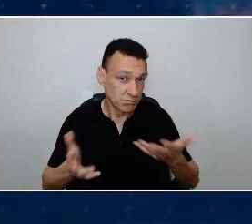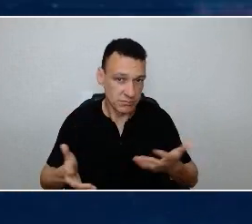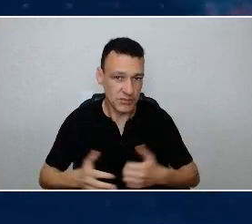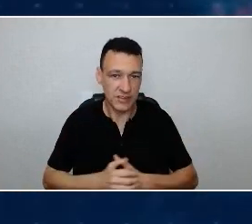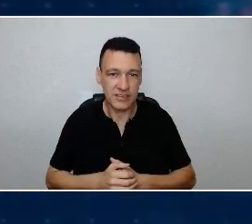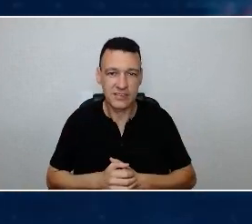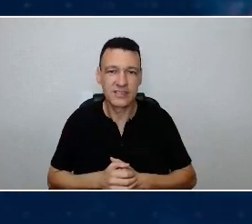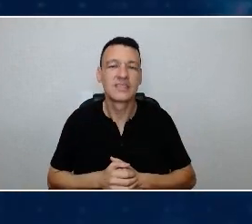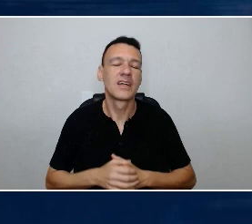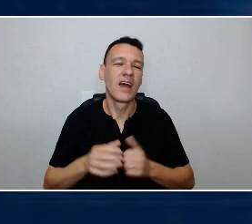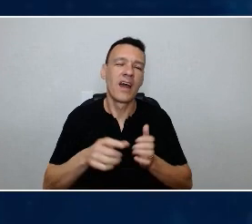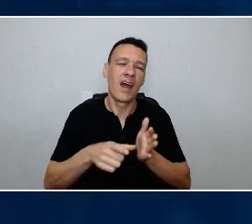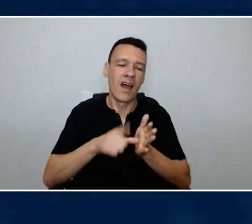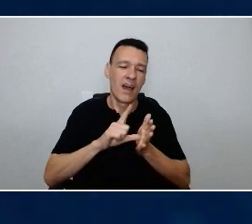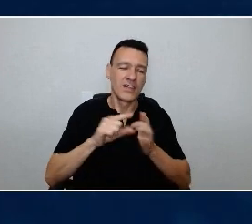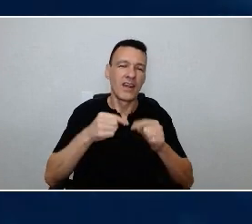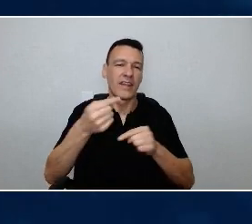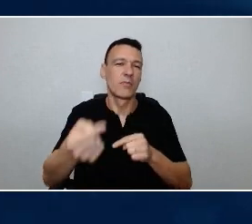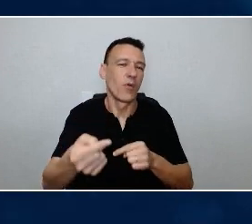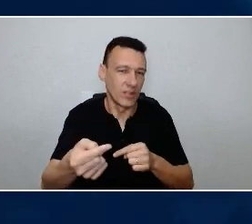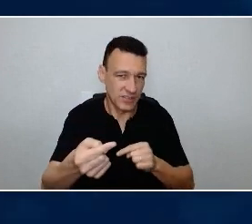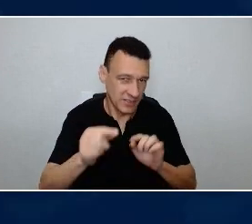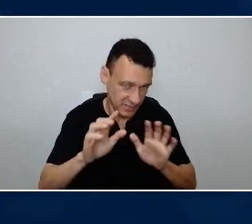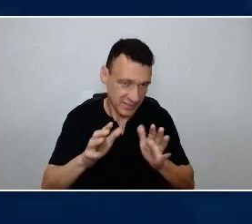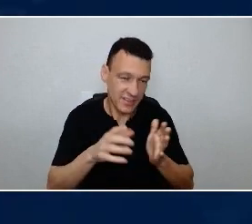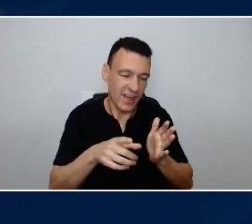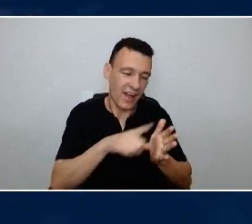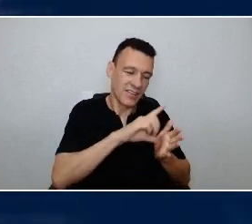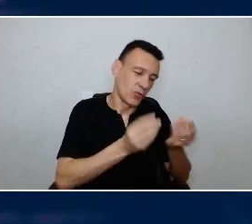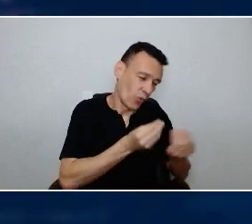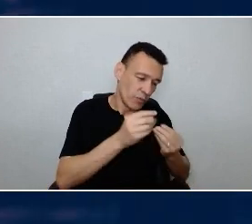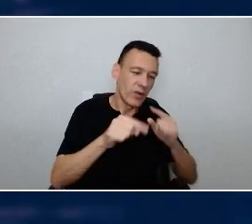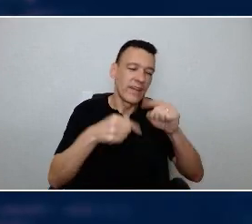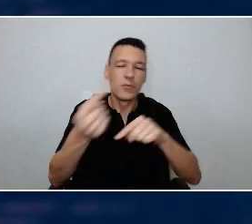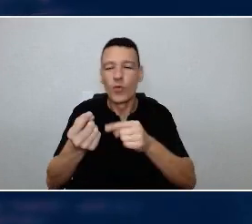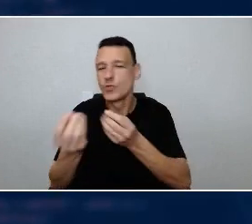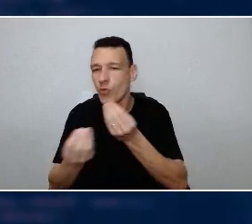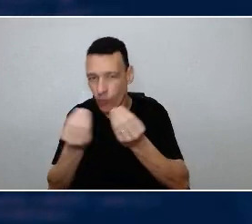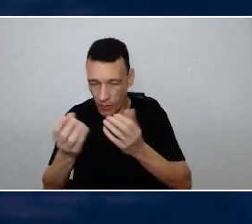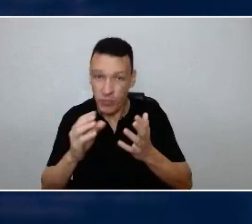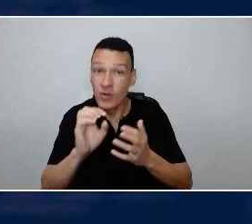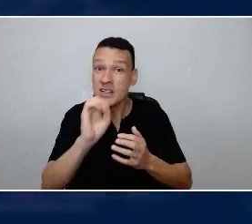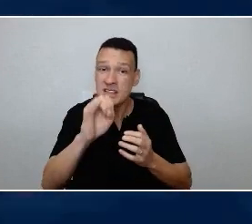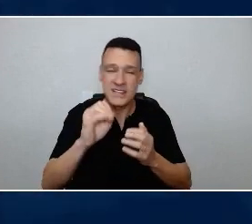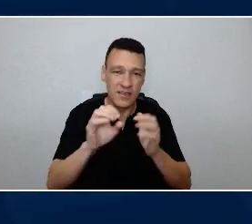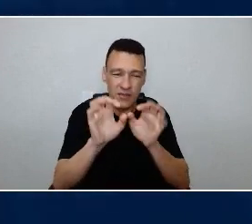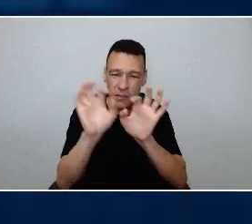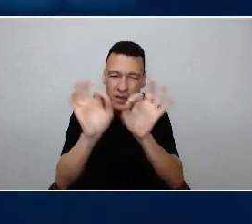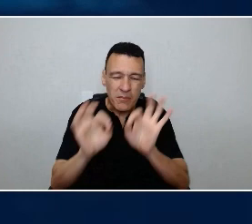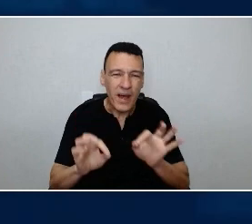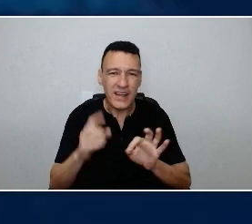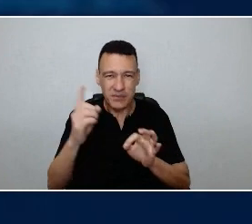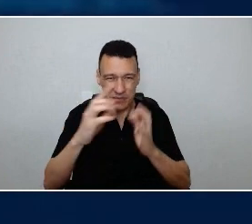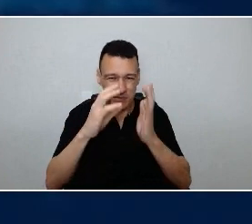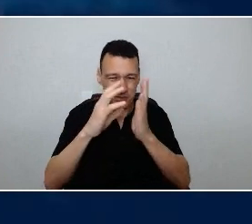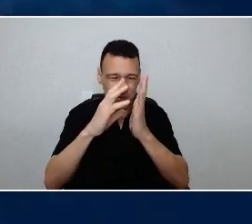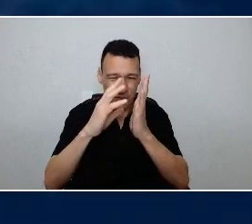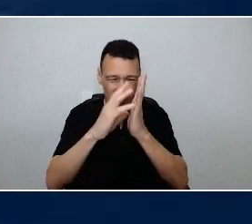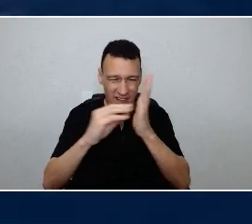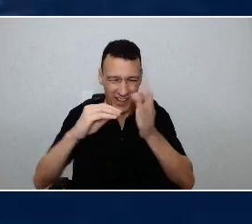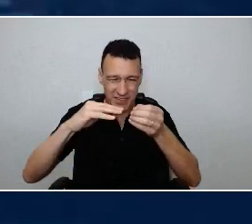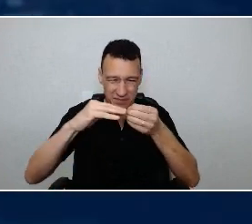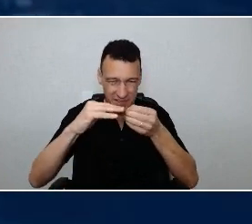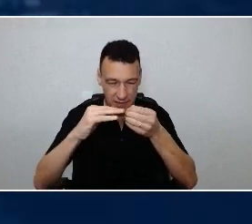antes e o depois e de Como fica uma uma modelagem não relacional e alguns poucos